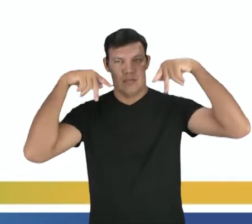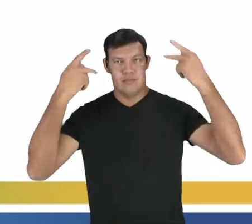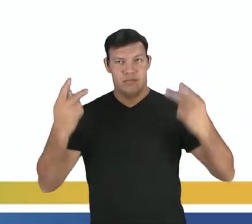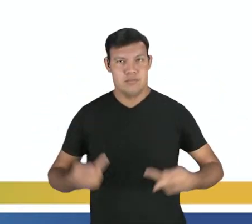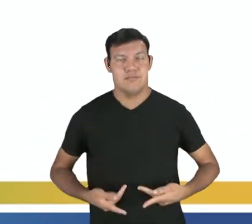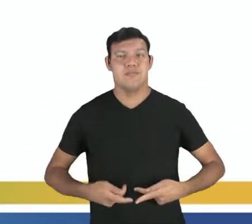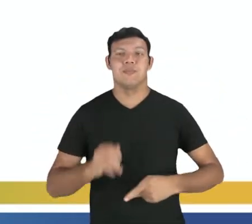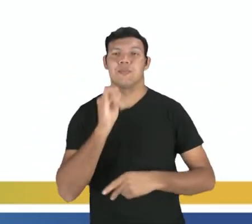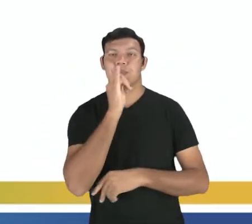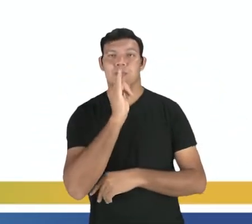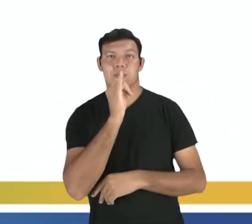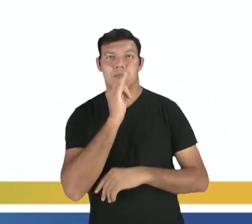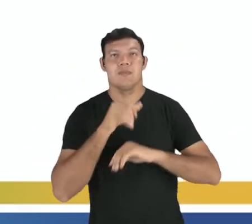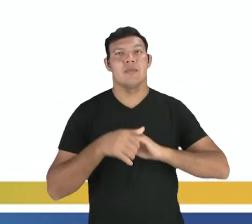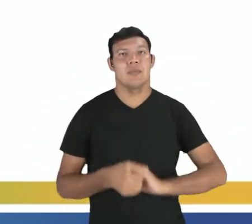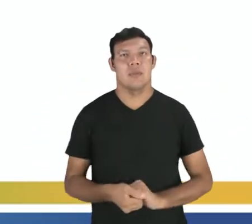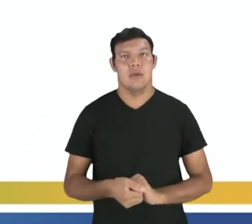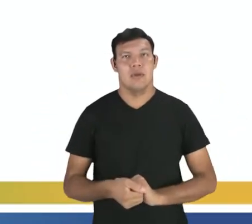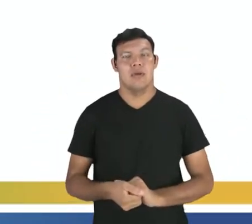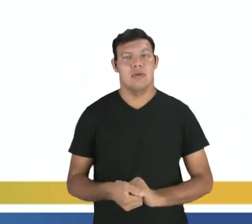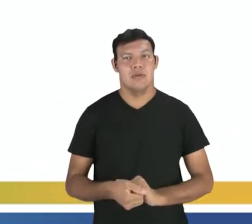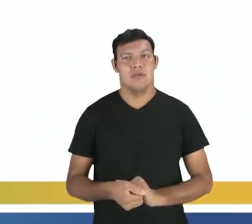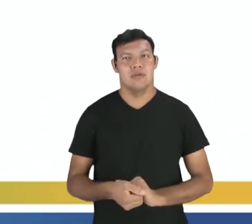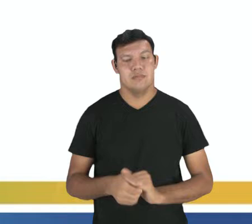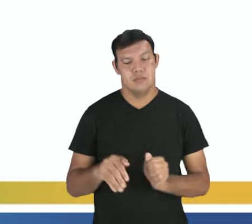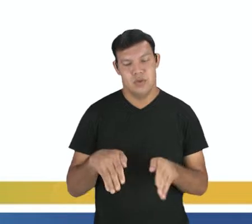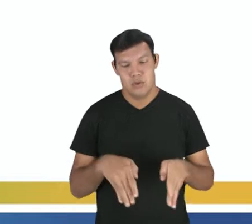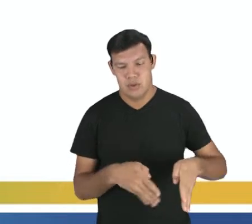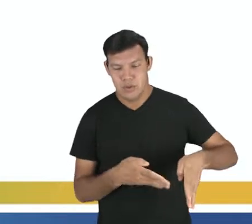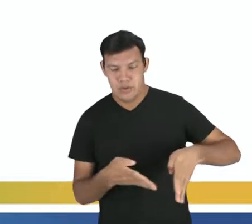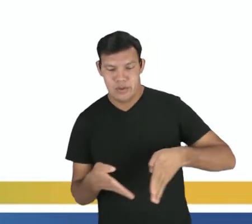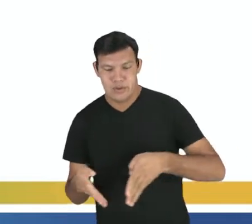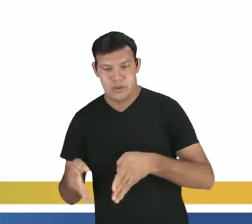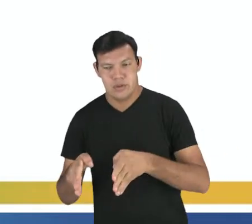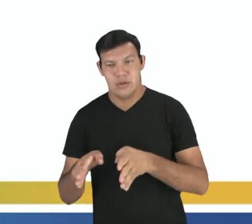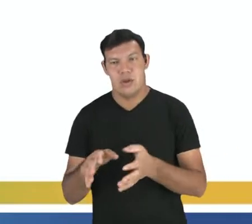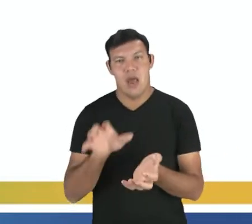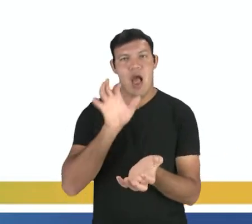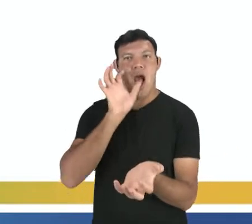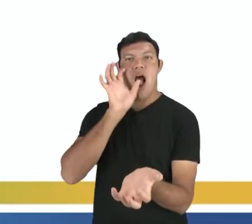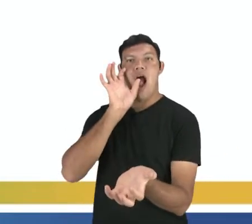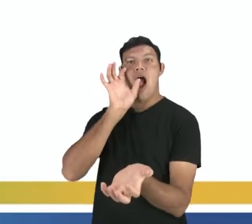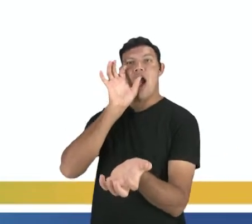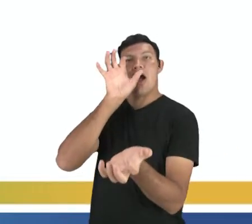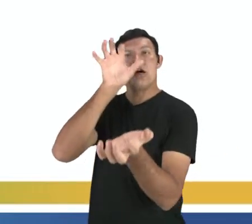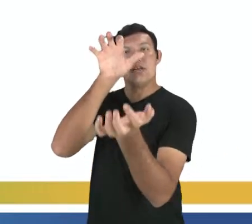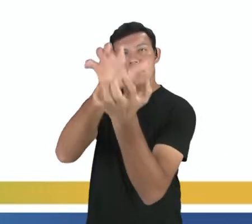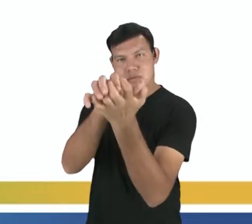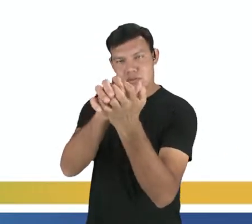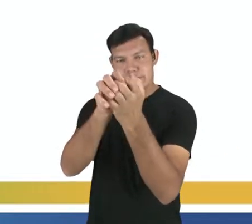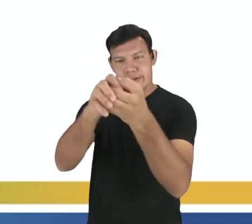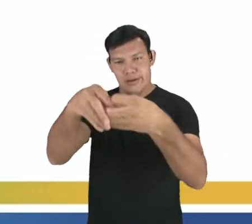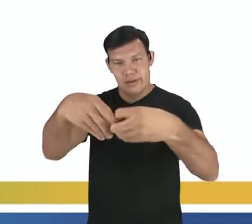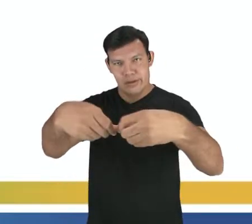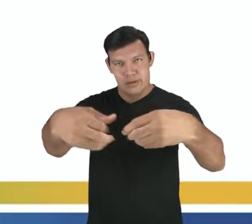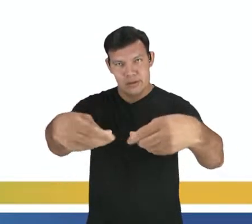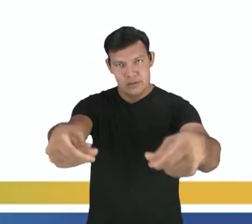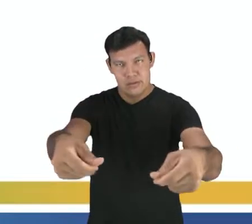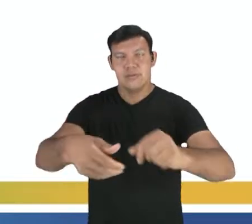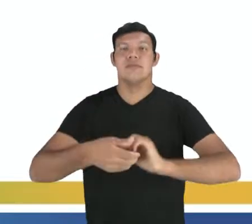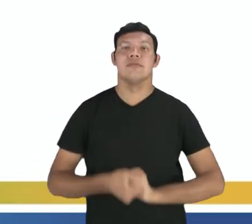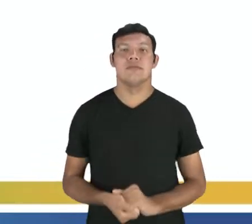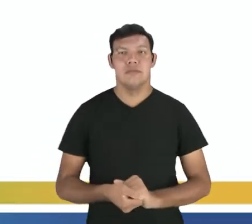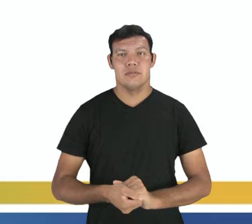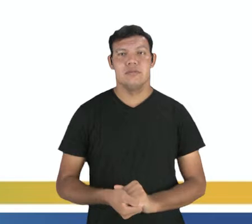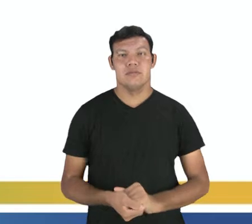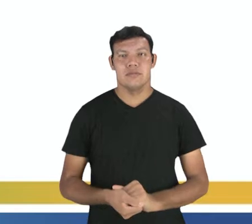Por exemplo, the river swallowed the earth. O rio engoliu a terra. E aí, na personificação